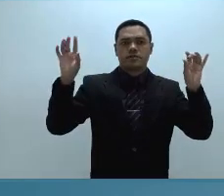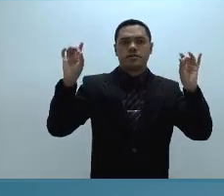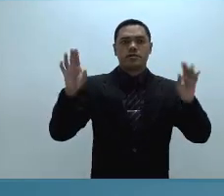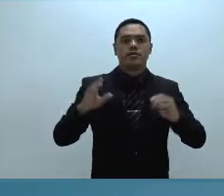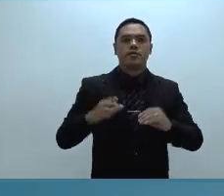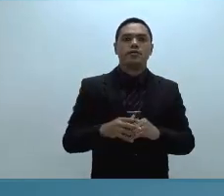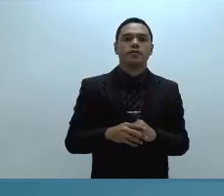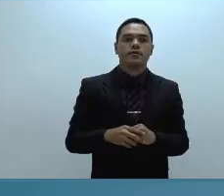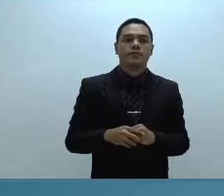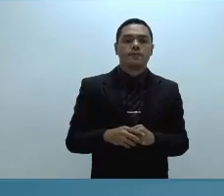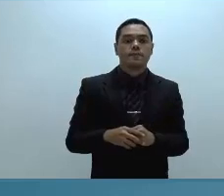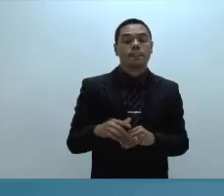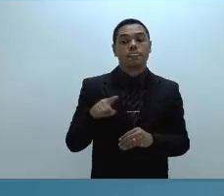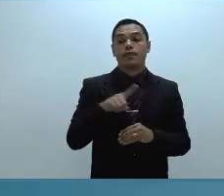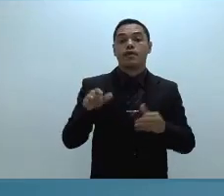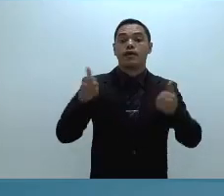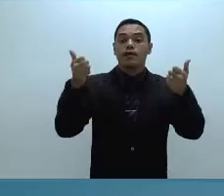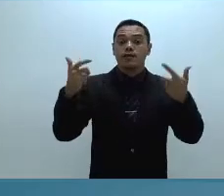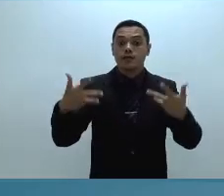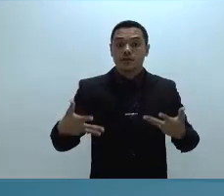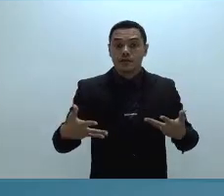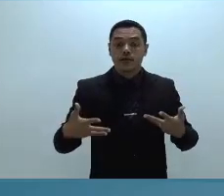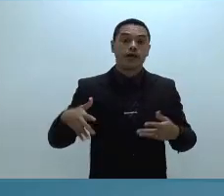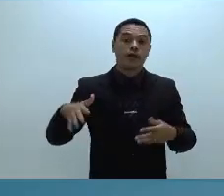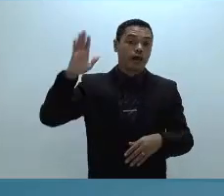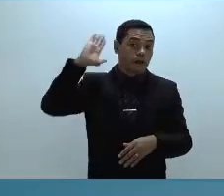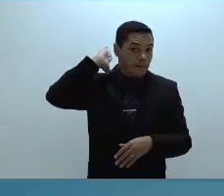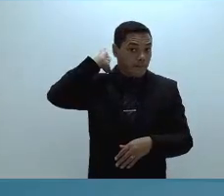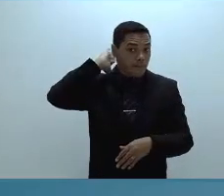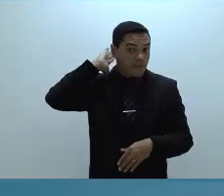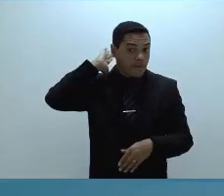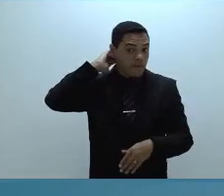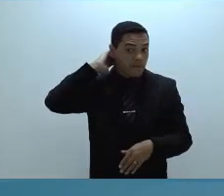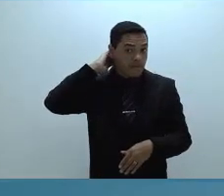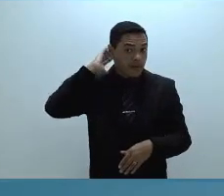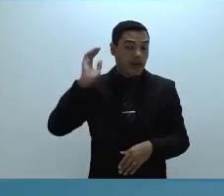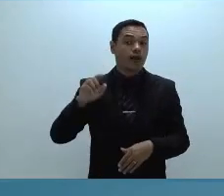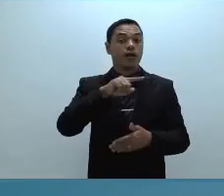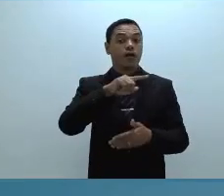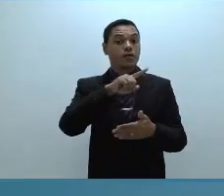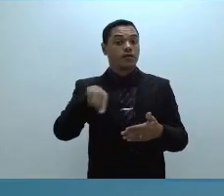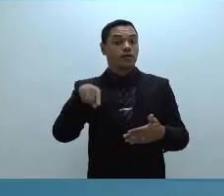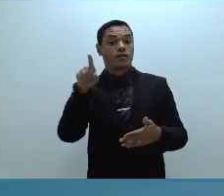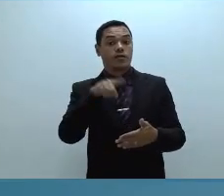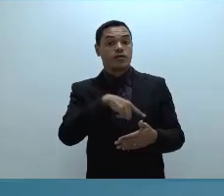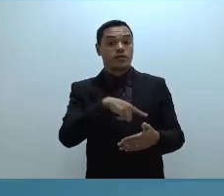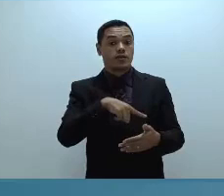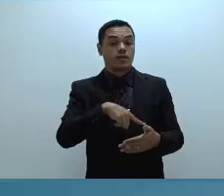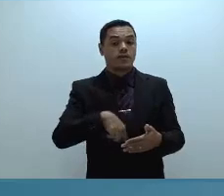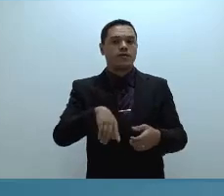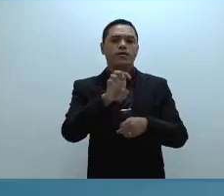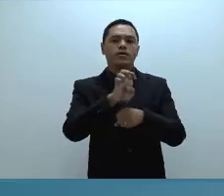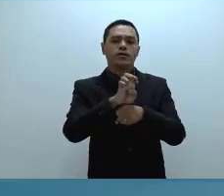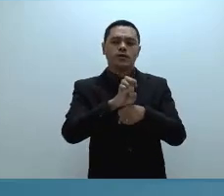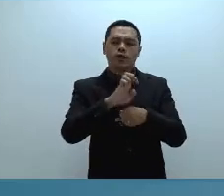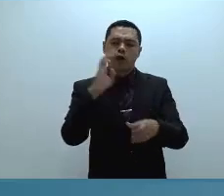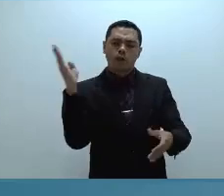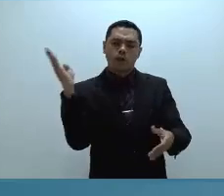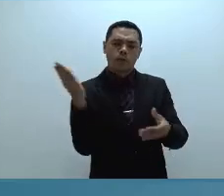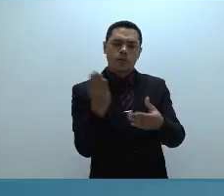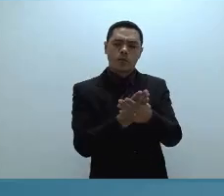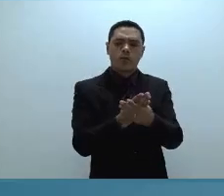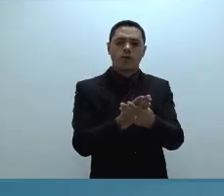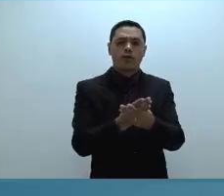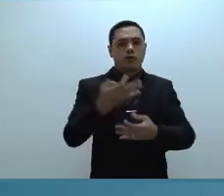que o Estado do Pará interpôs recurso extraordinário, justificando porque não houve tanto julgado do